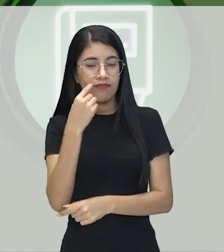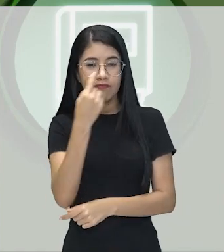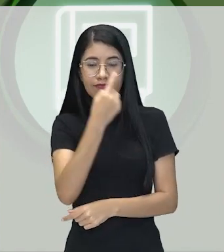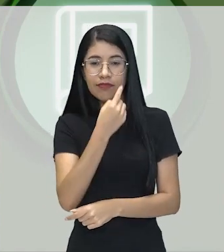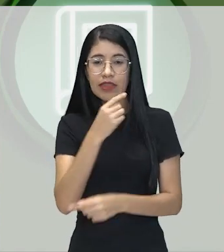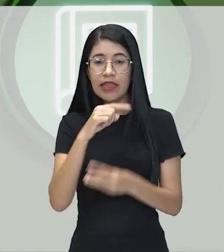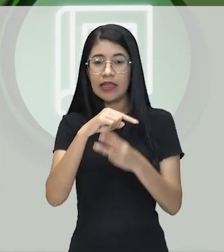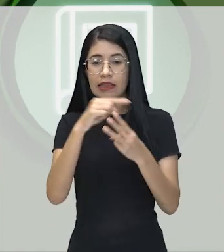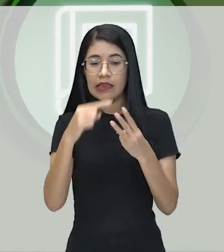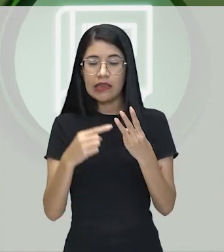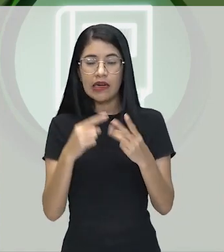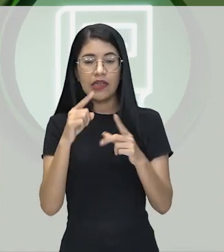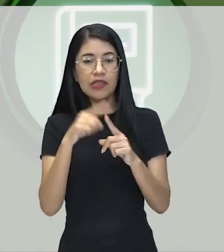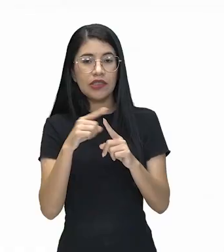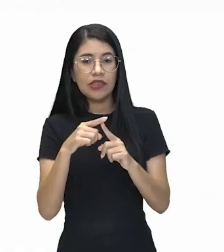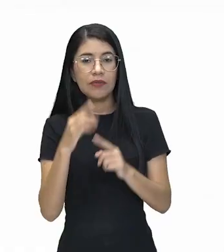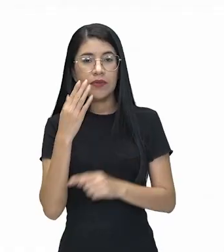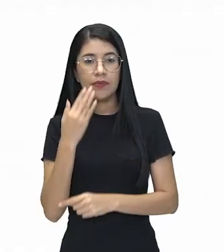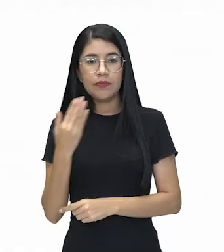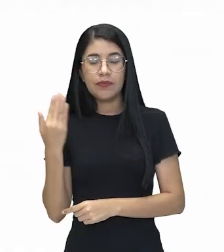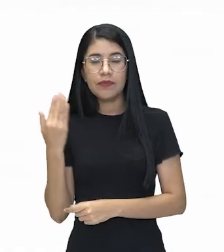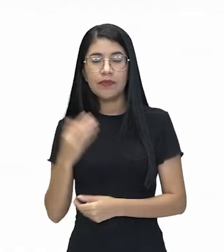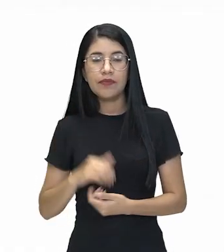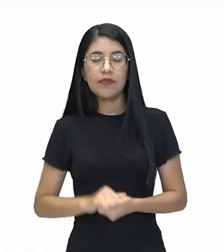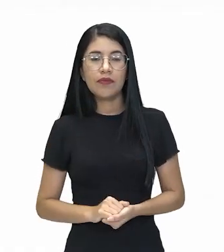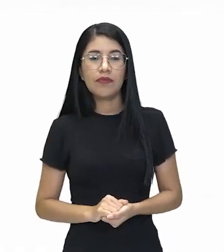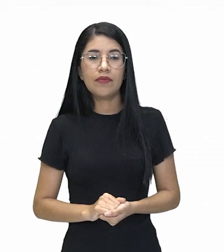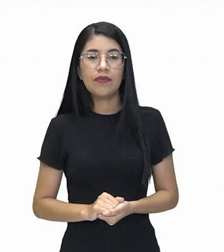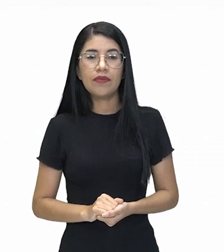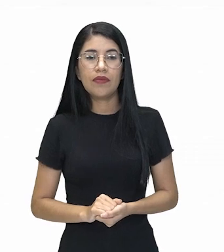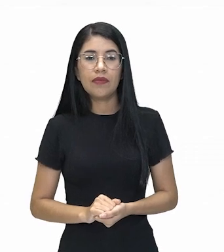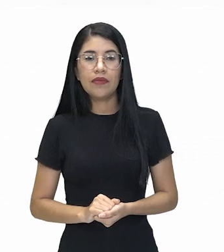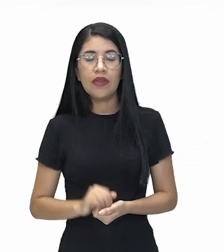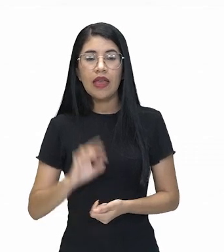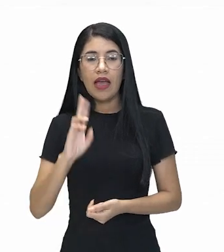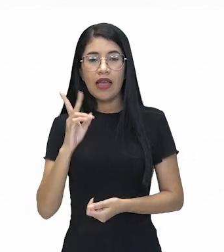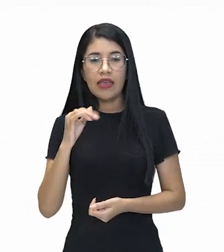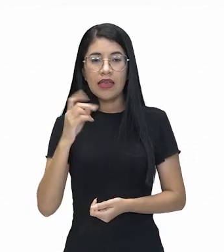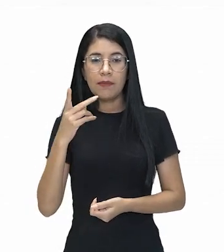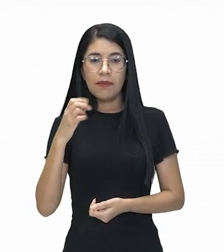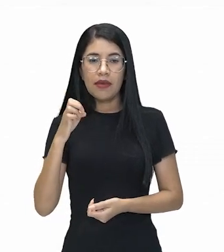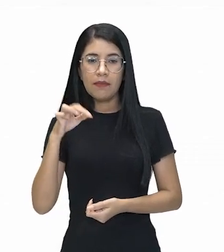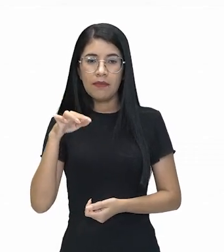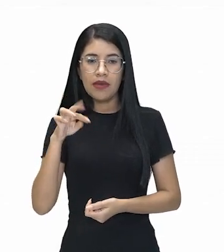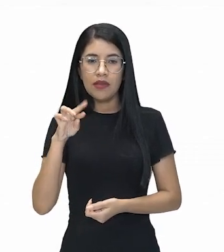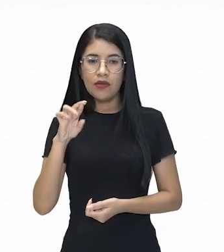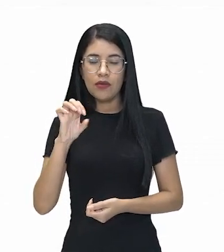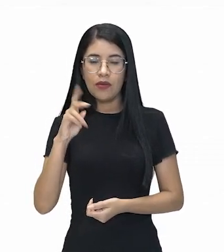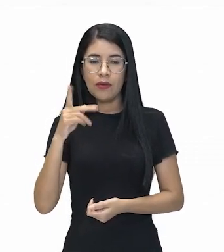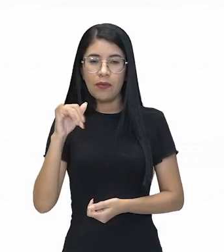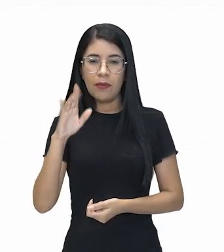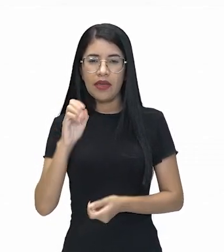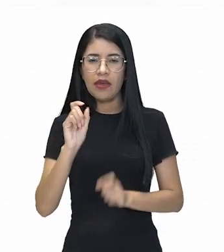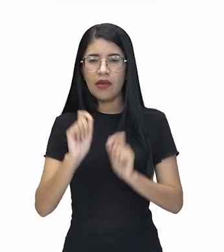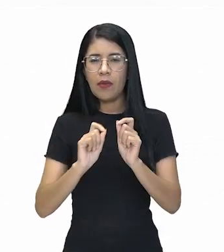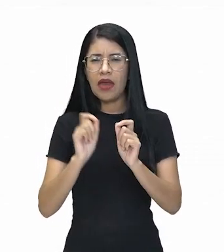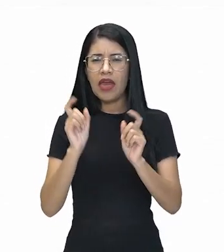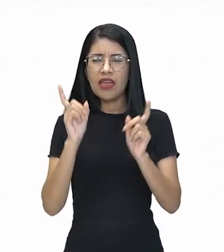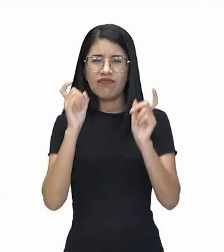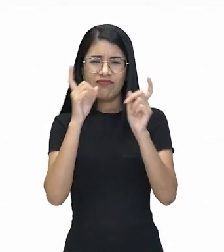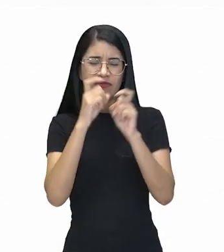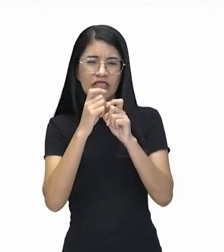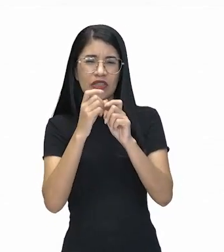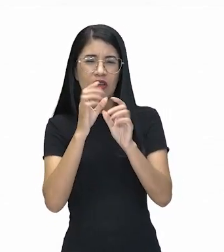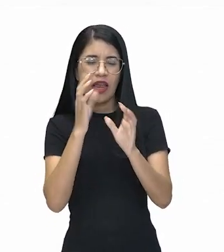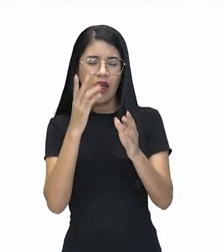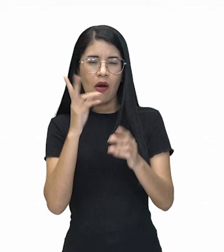são 3 aqui que nós estudamos. Olha só, nós temos a hipermetropia, que é a dificuldade de enxergar de